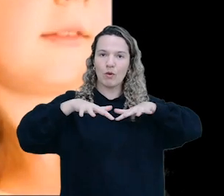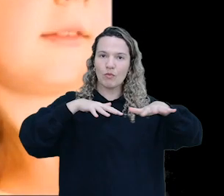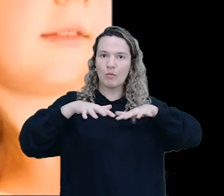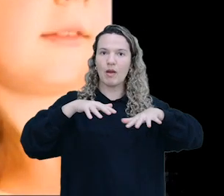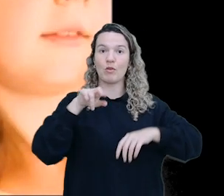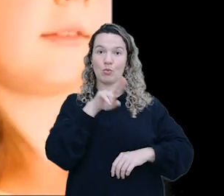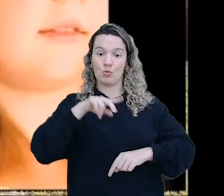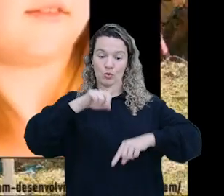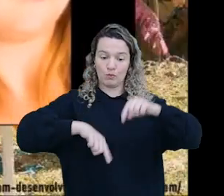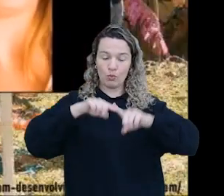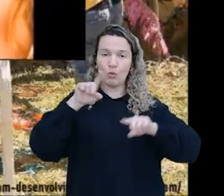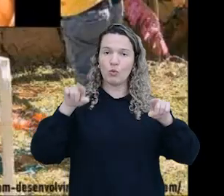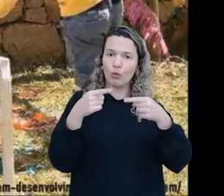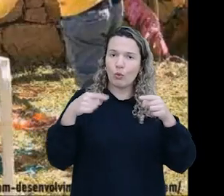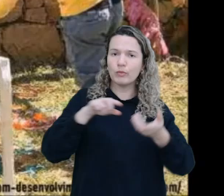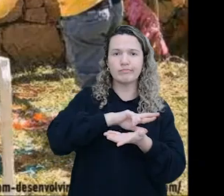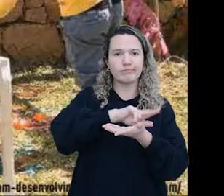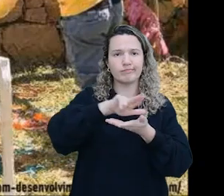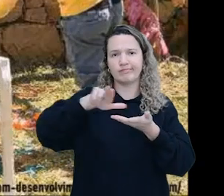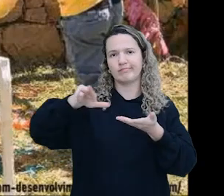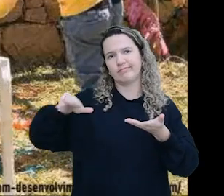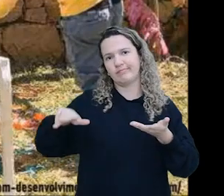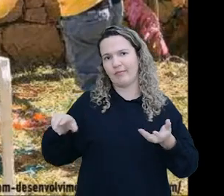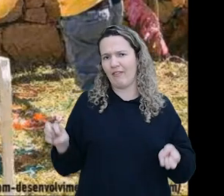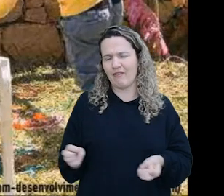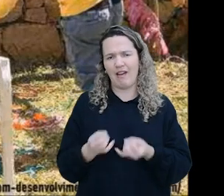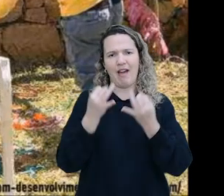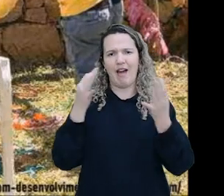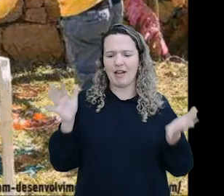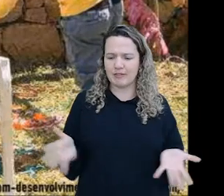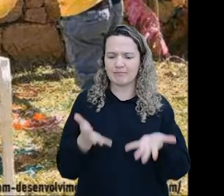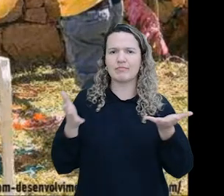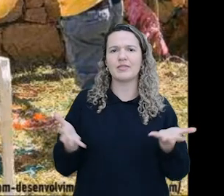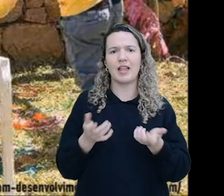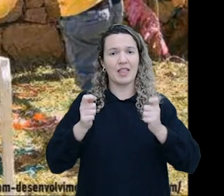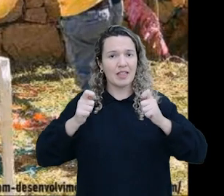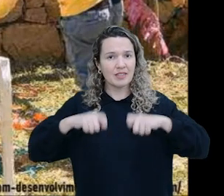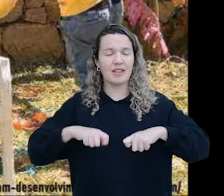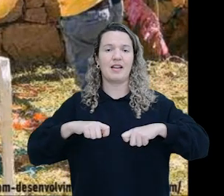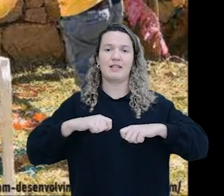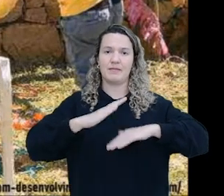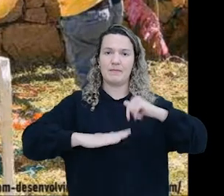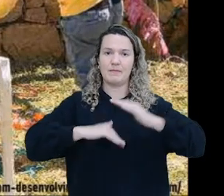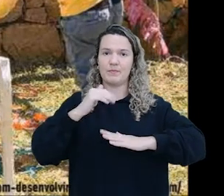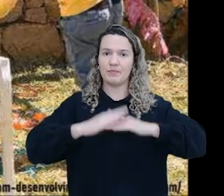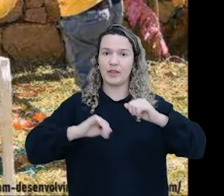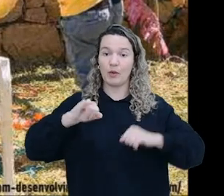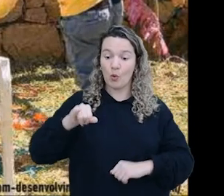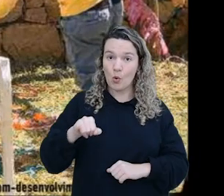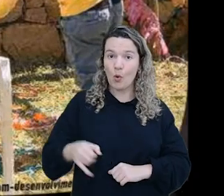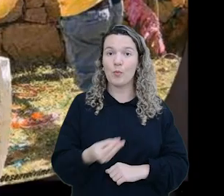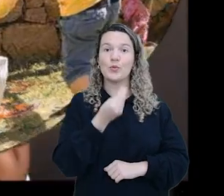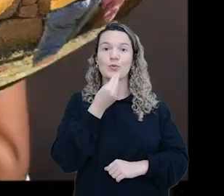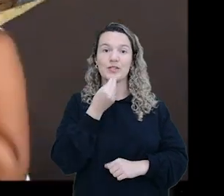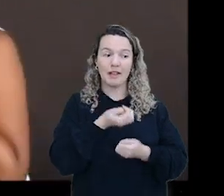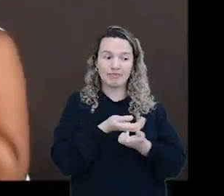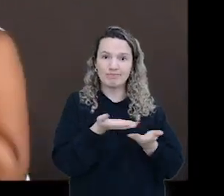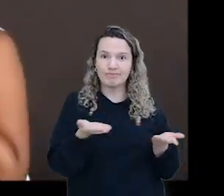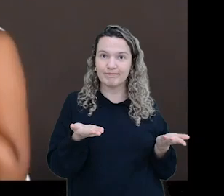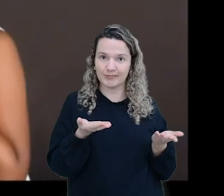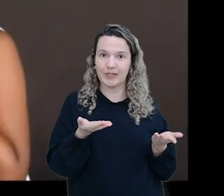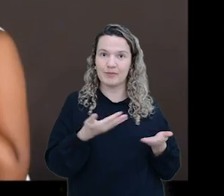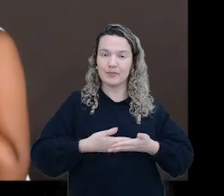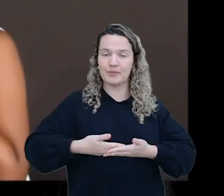e movimentos, uso de instrumentos musicais, enfim, são inúmeras as atividades que